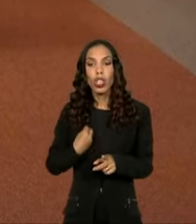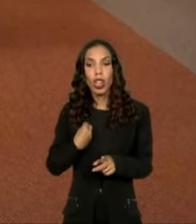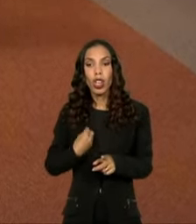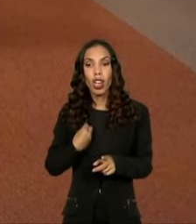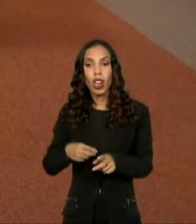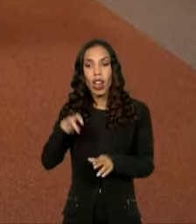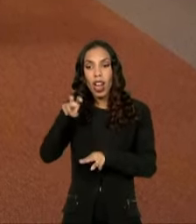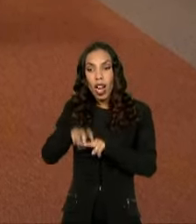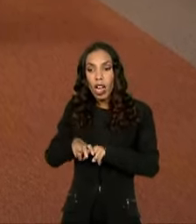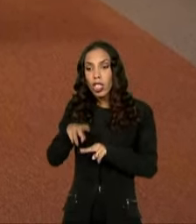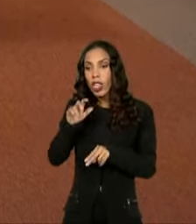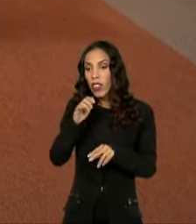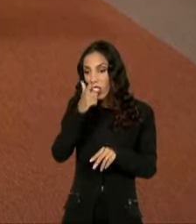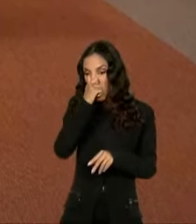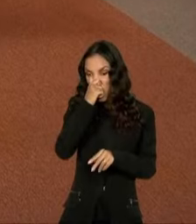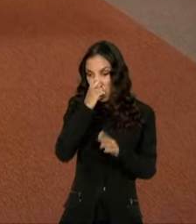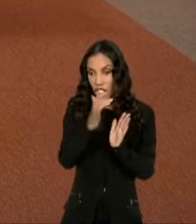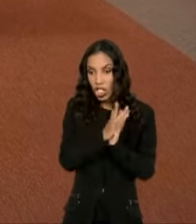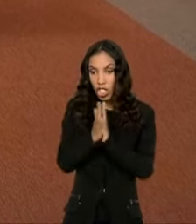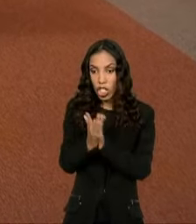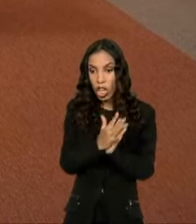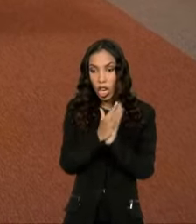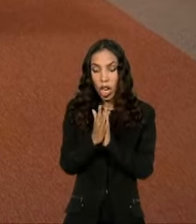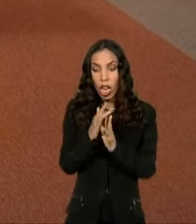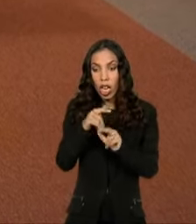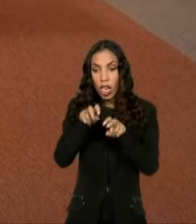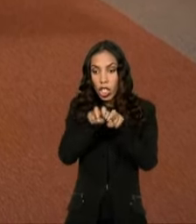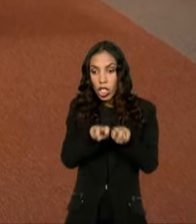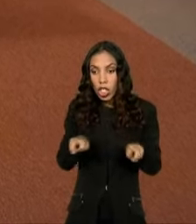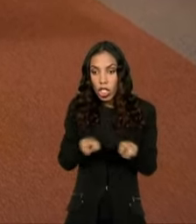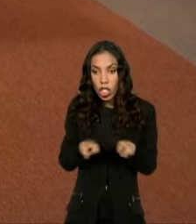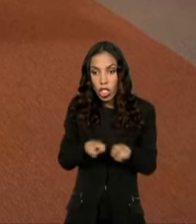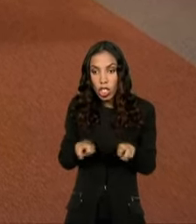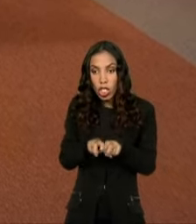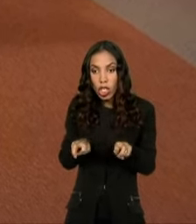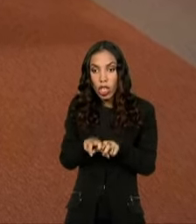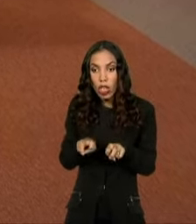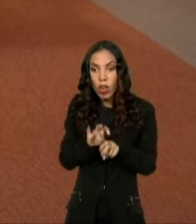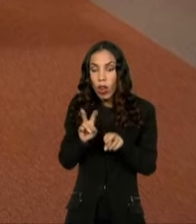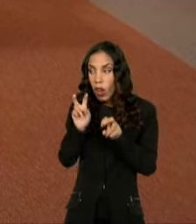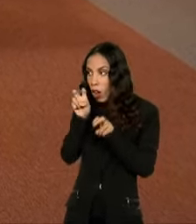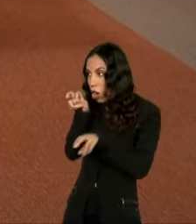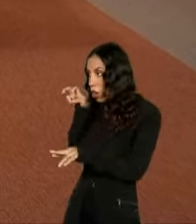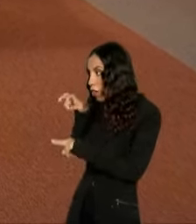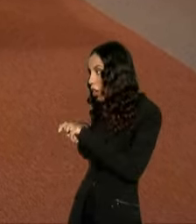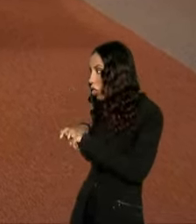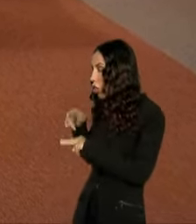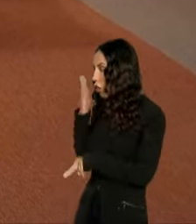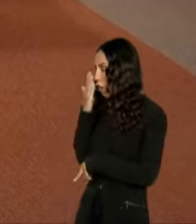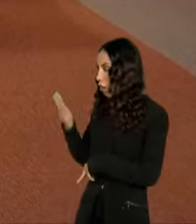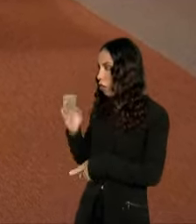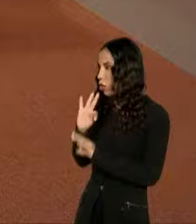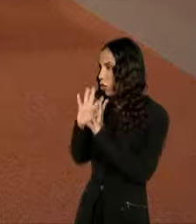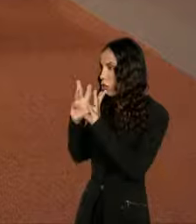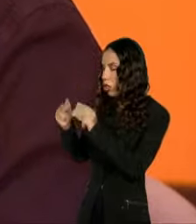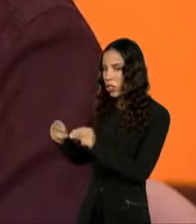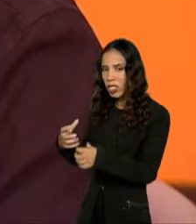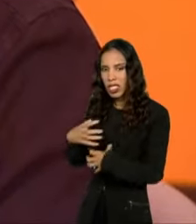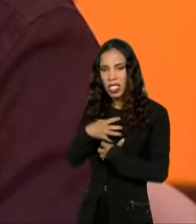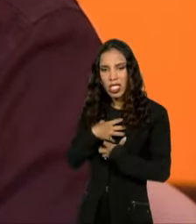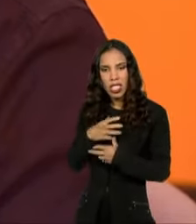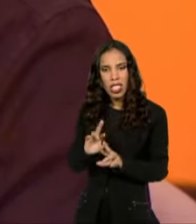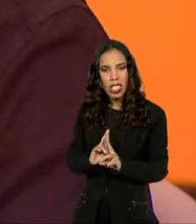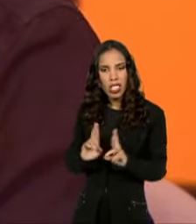comissários de bordo porque tava lotado o voo. Eu já viajei esse também. Eu viajei de costas, né? Então, olhando para todo mundo. É engraçado que é uma sensação